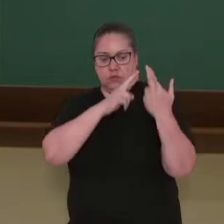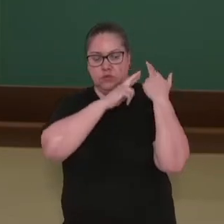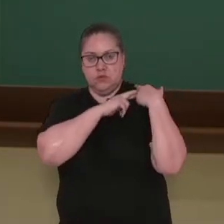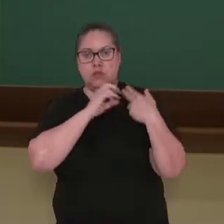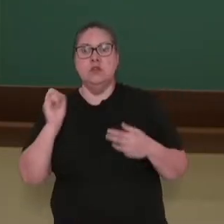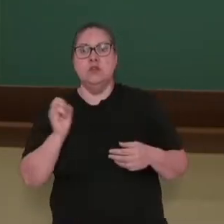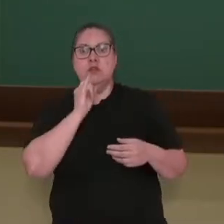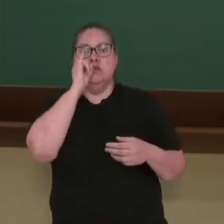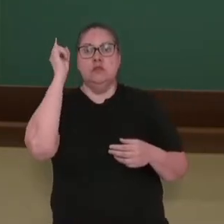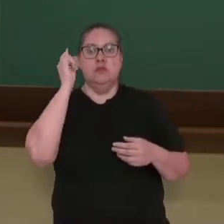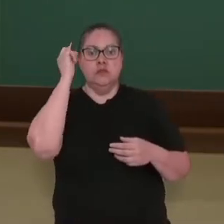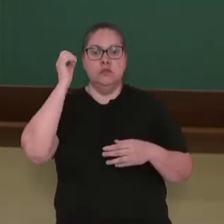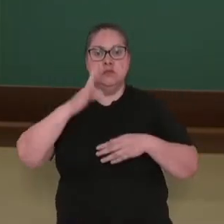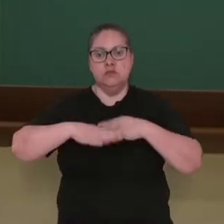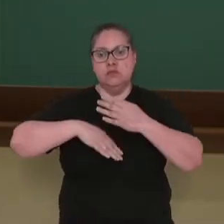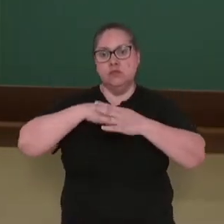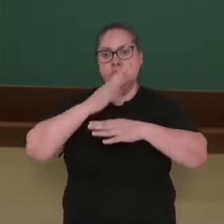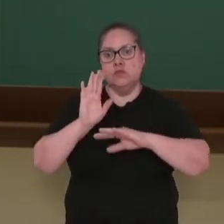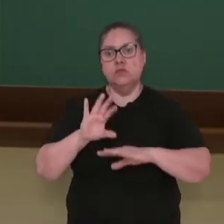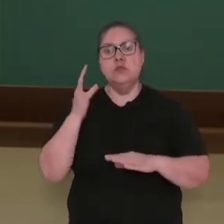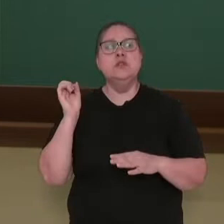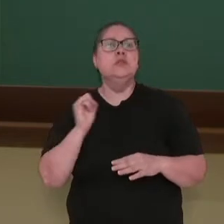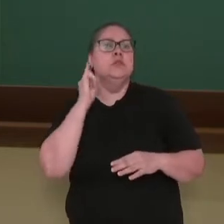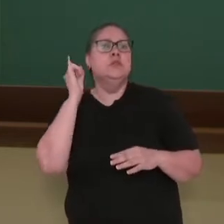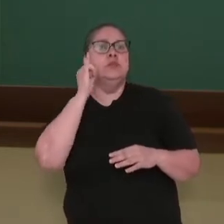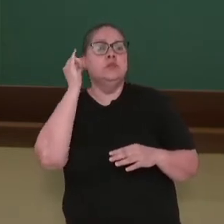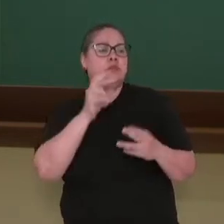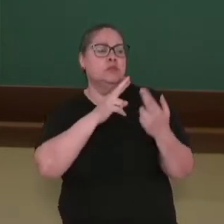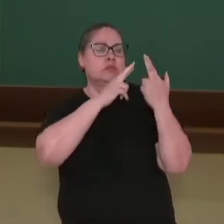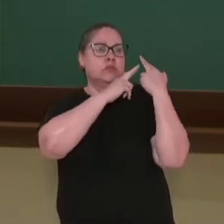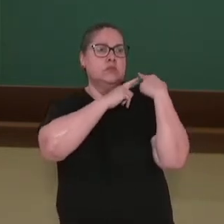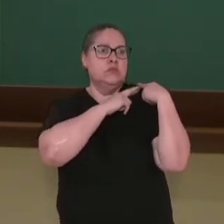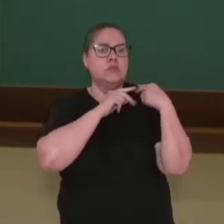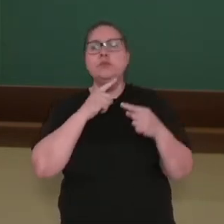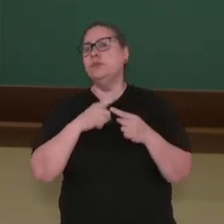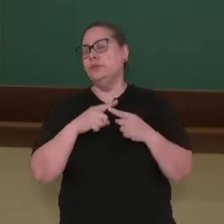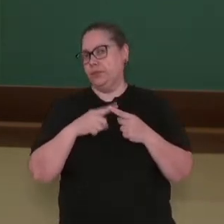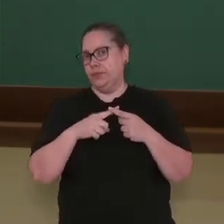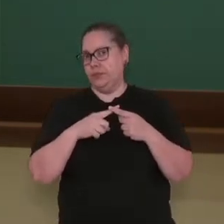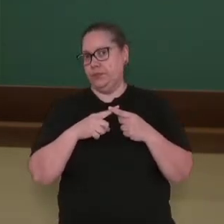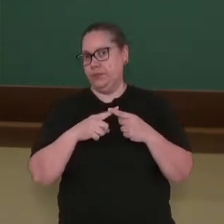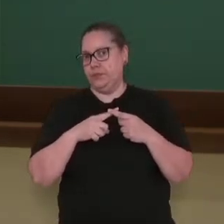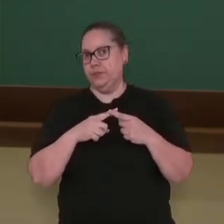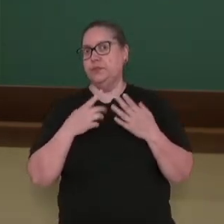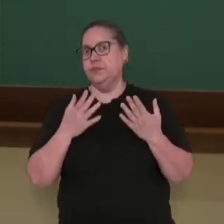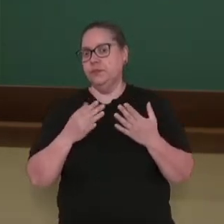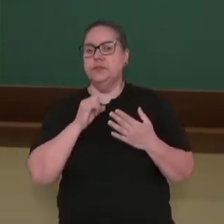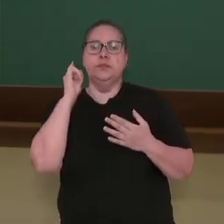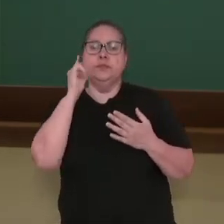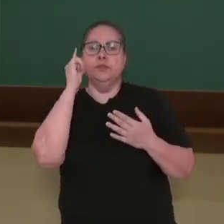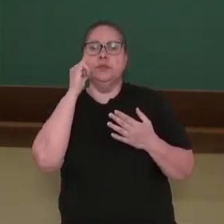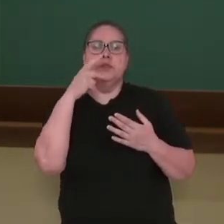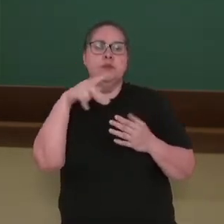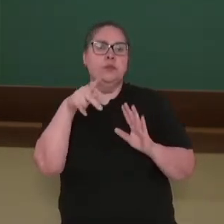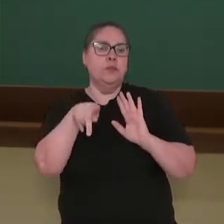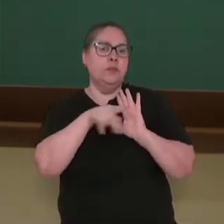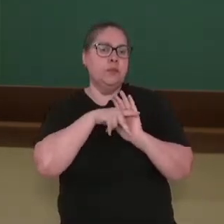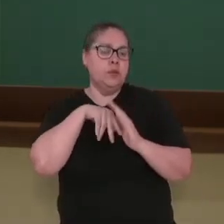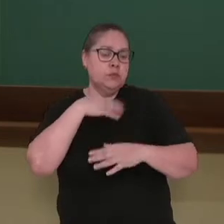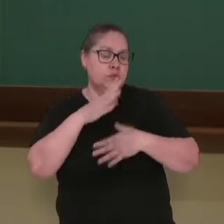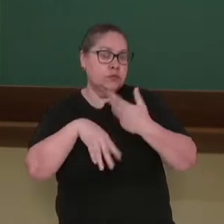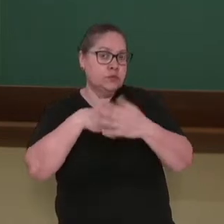chega sempre no horário certo, usa uniforme se for uma regra da sua escola, entrega as atividades no prazo? Como